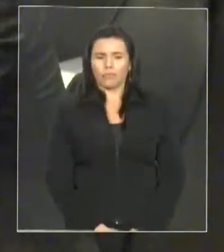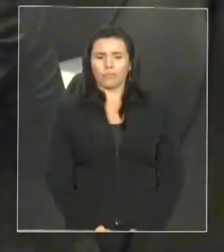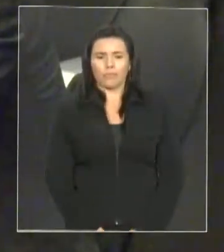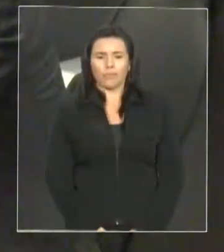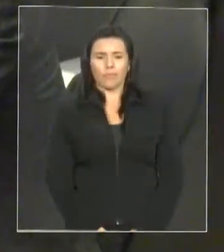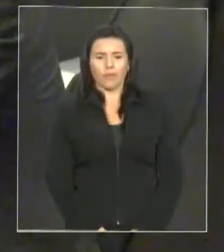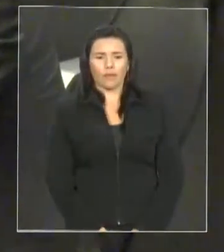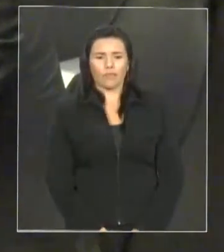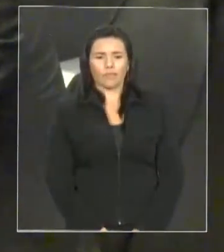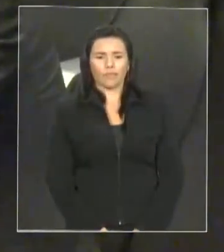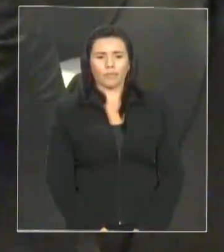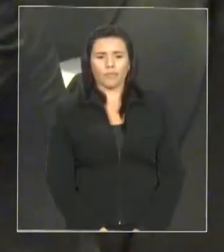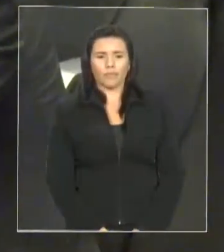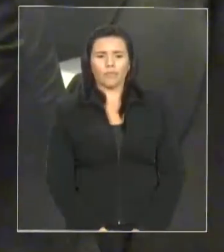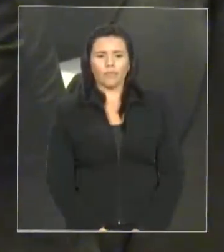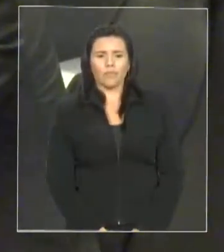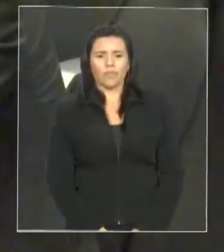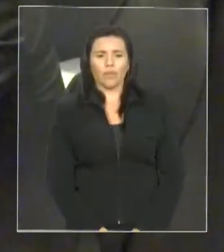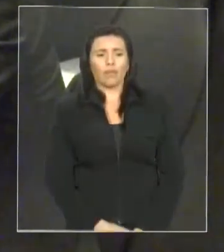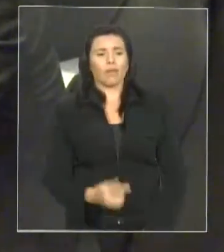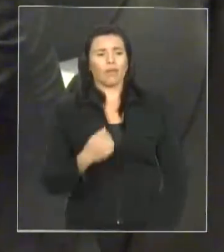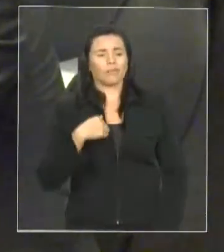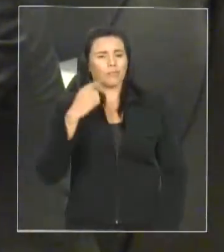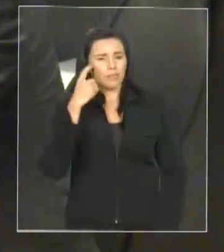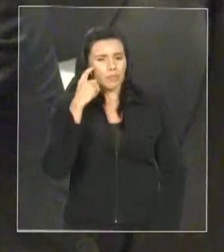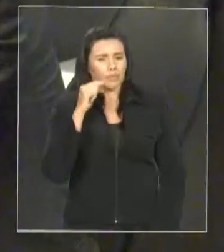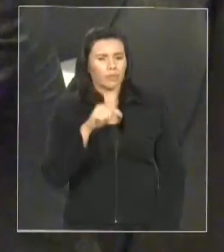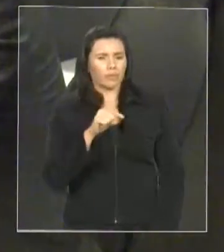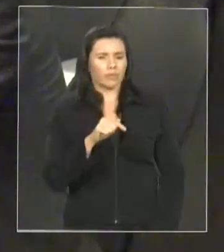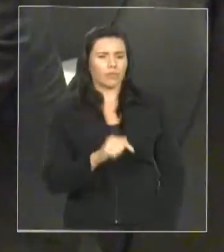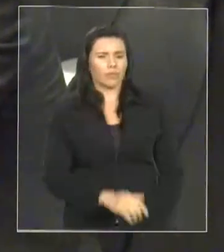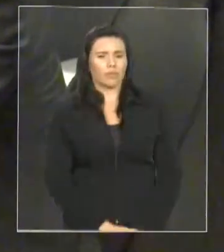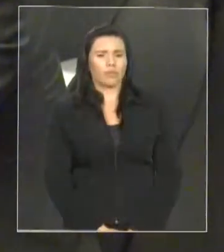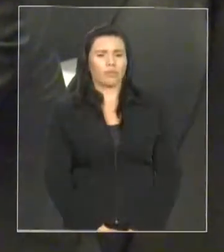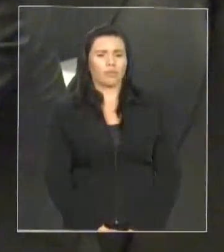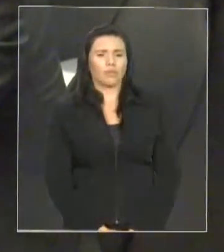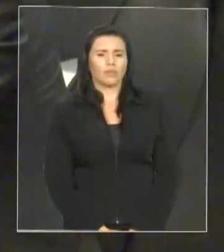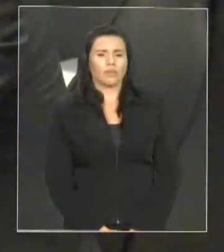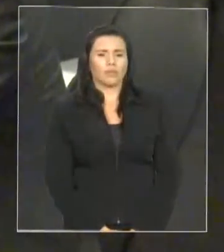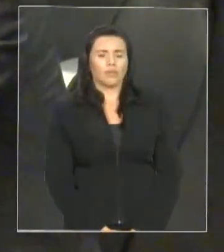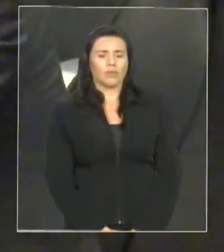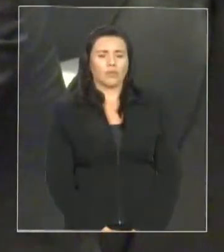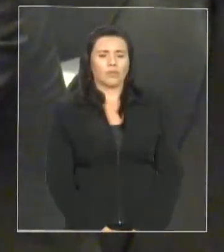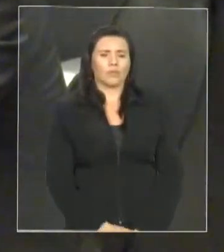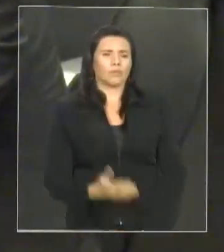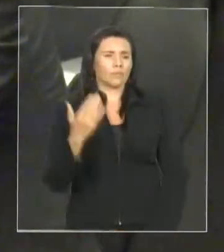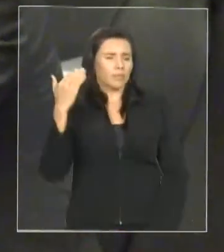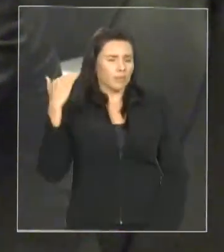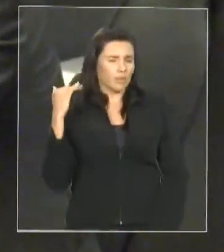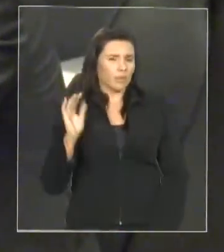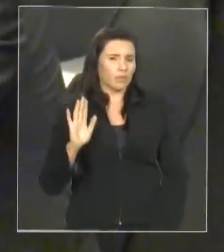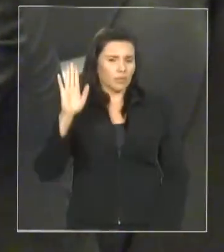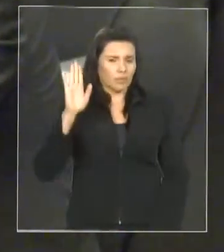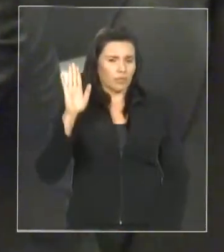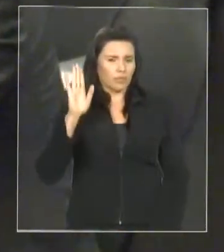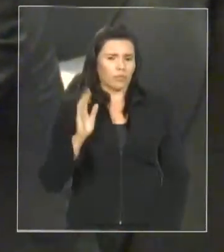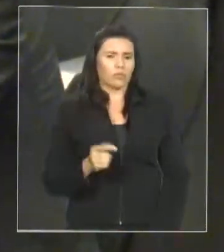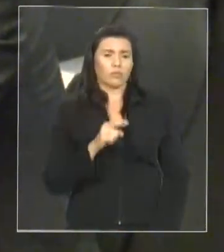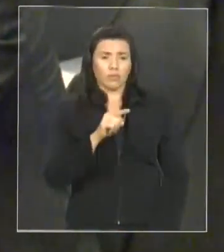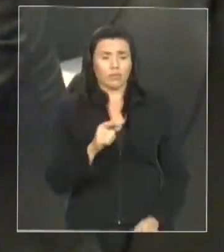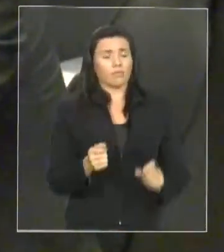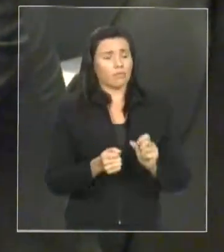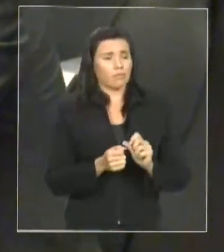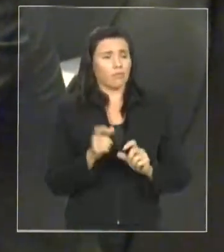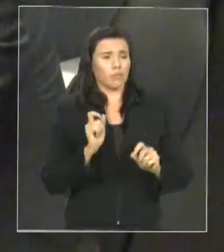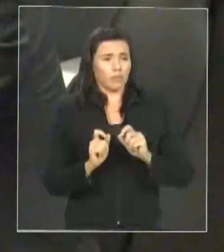fazer parte, como fez na eleição e como fez, de certa forma, nos primeiros 2 anos.